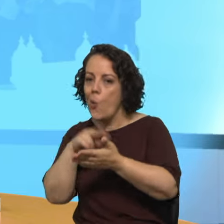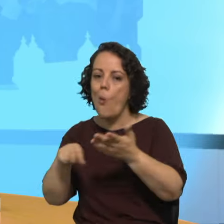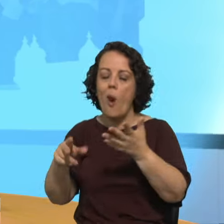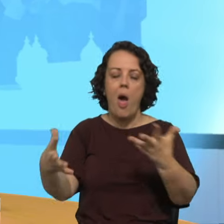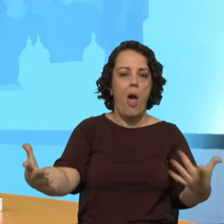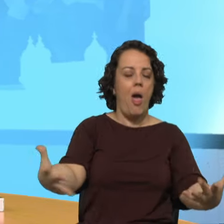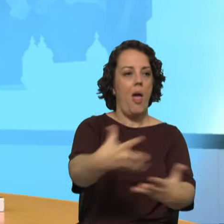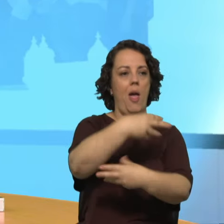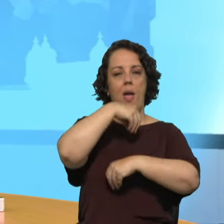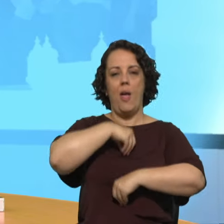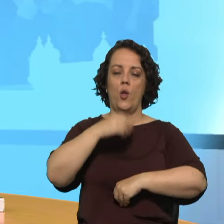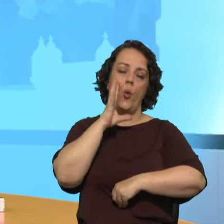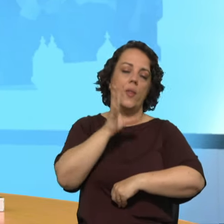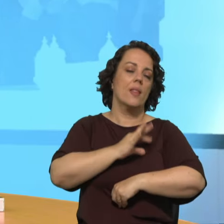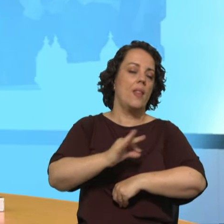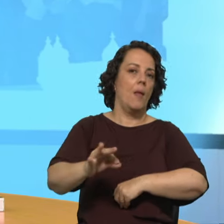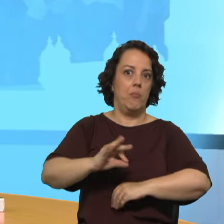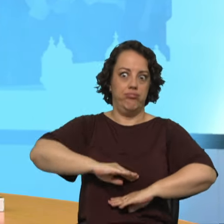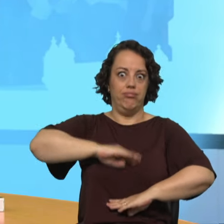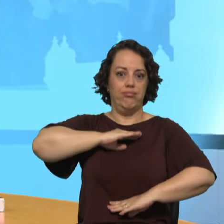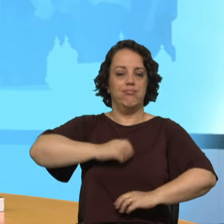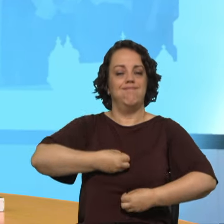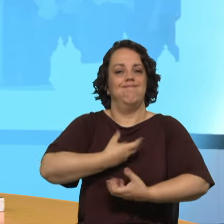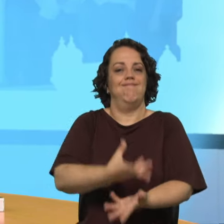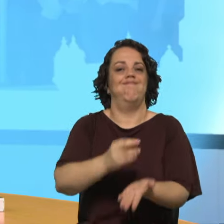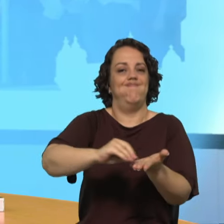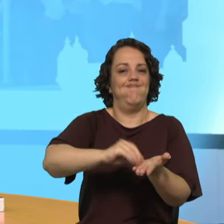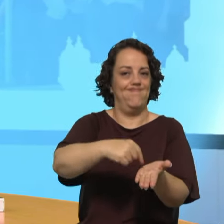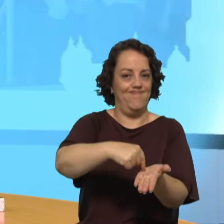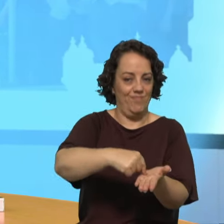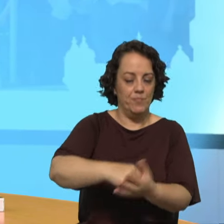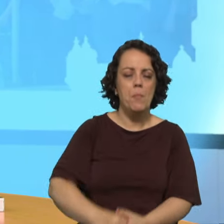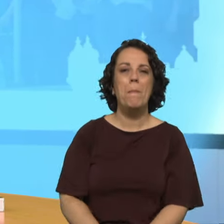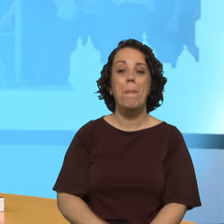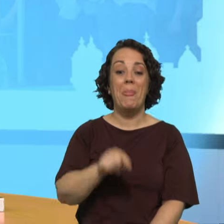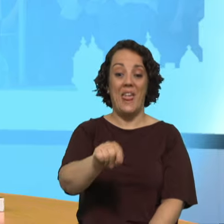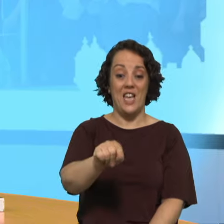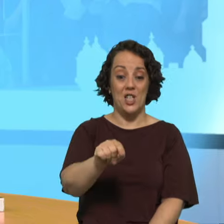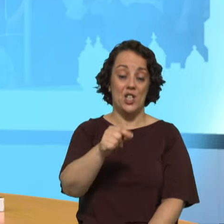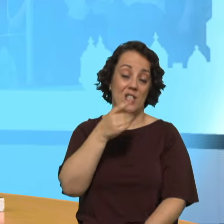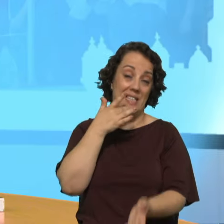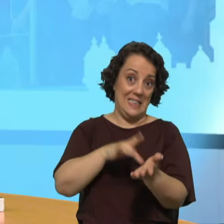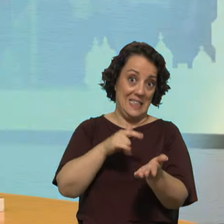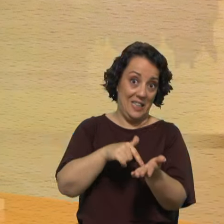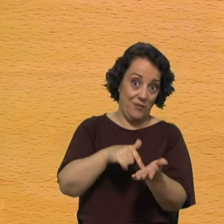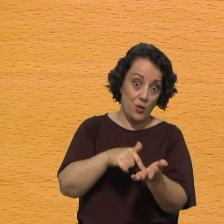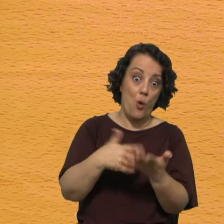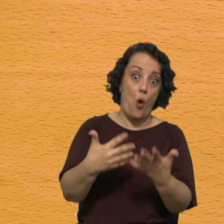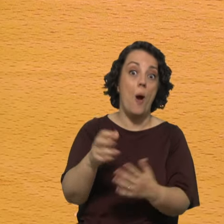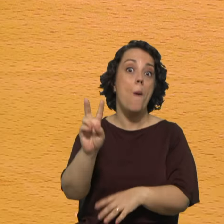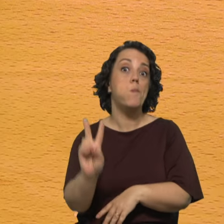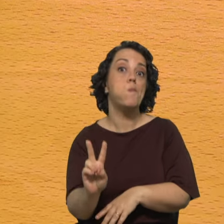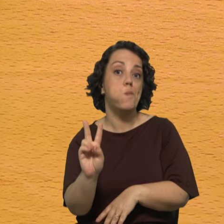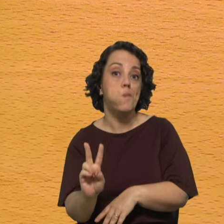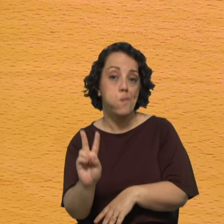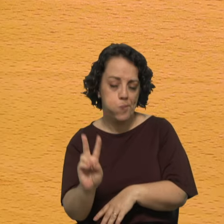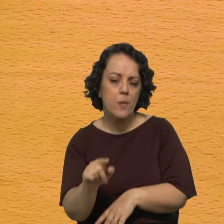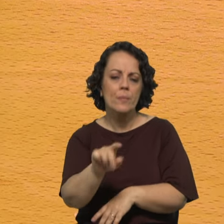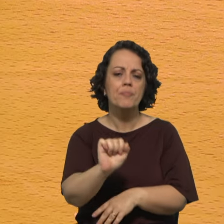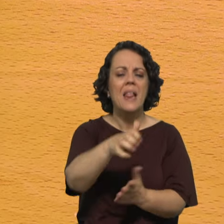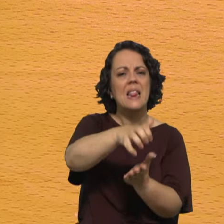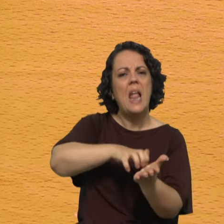por isso que eu as tento passar também para para crónica e neste livro lusofonia de Roma para o mundo dois textos compilados